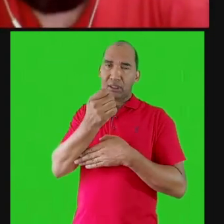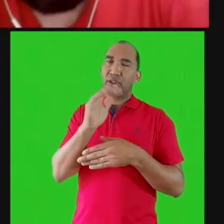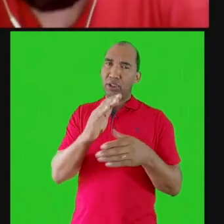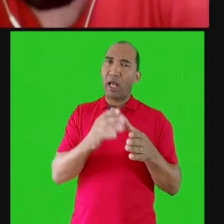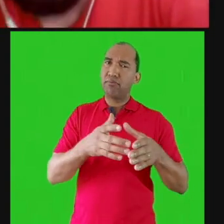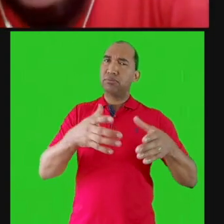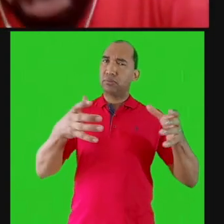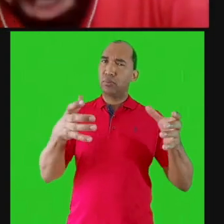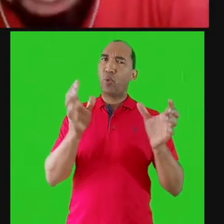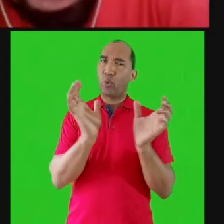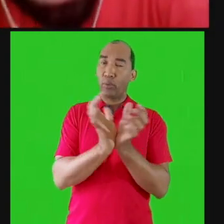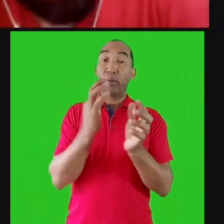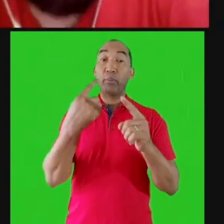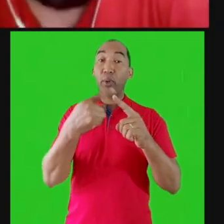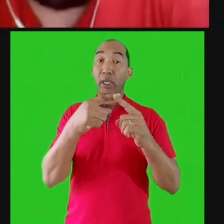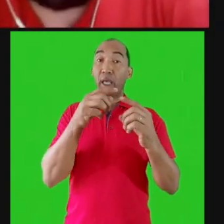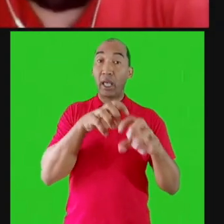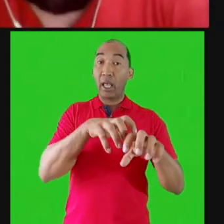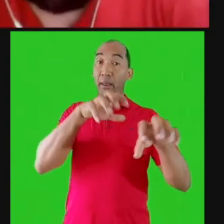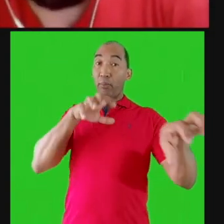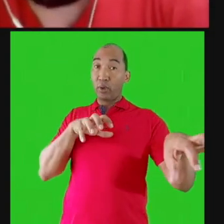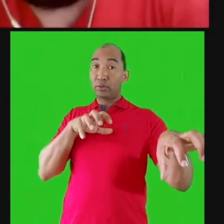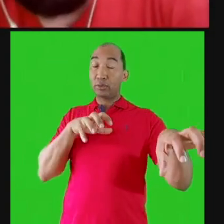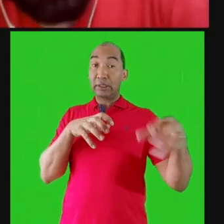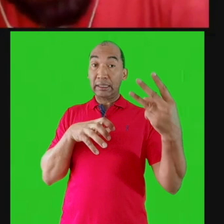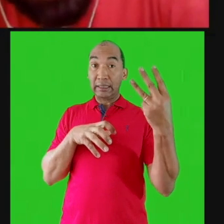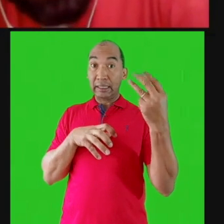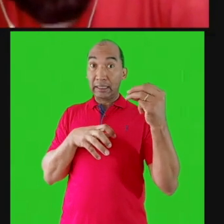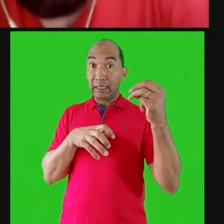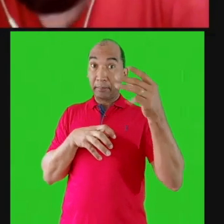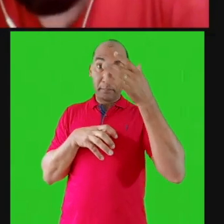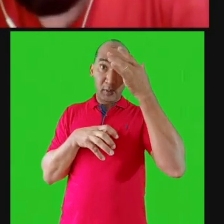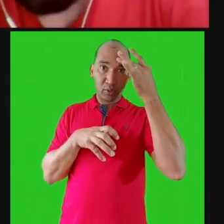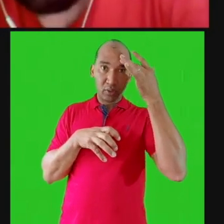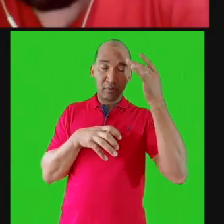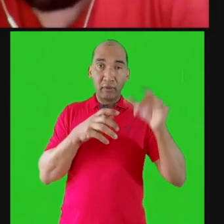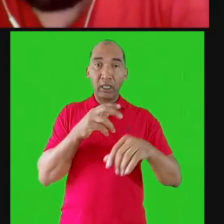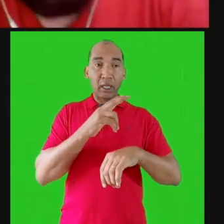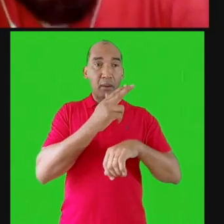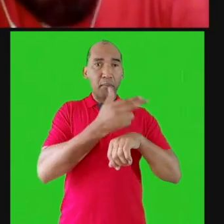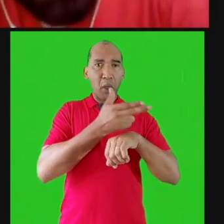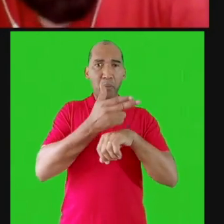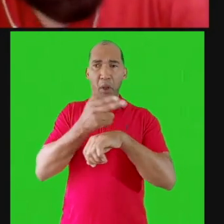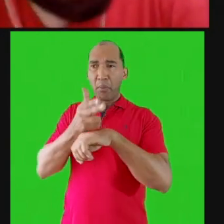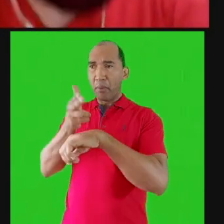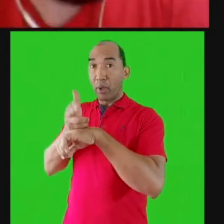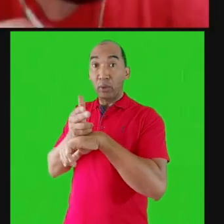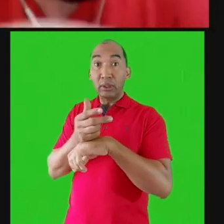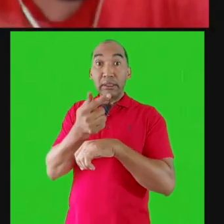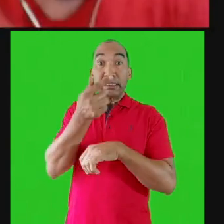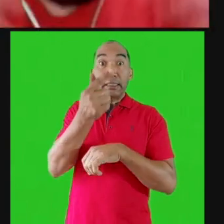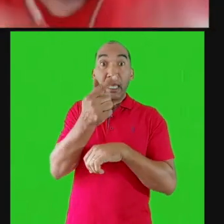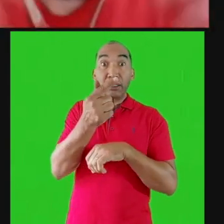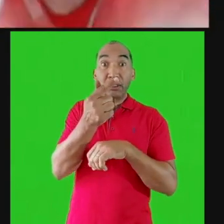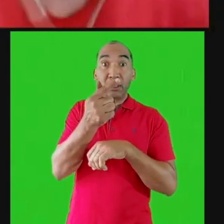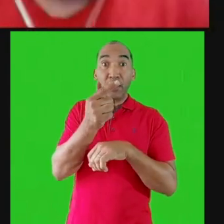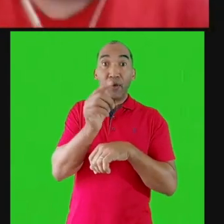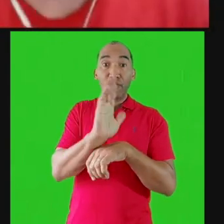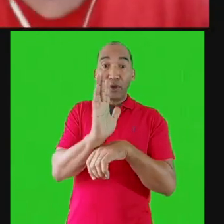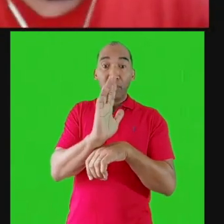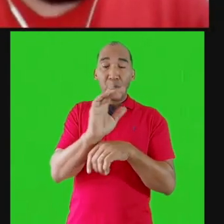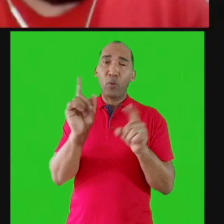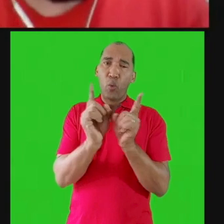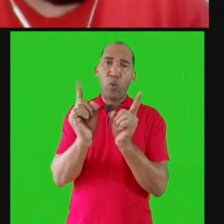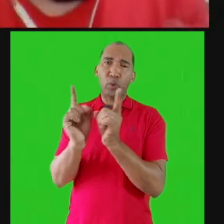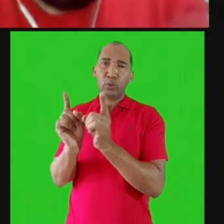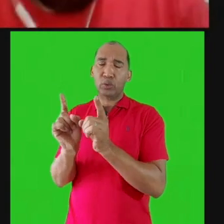fazendo isso via remota, digital, e dessas 30 pessoas inscritas, foram rodadas 17 curtas, coisas que eu não conheci, inclusive, em nenhum curso regular